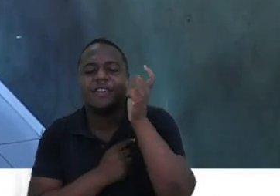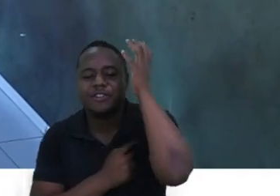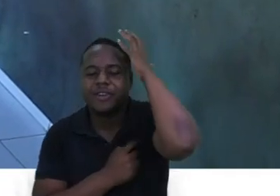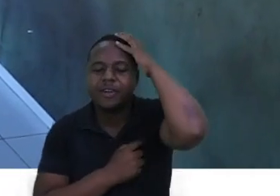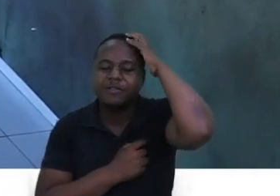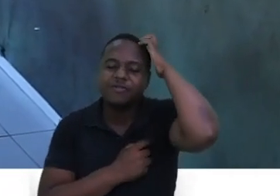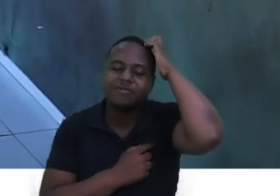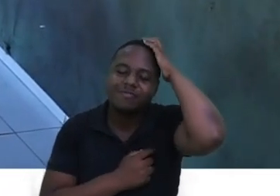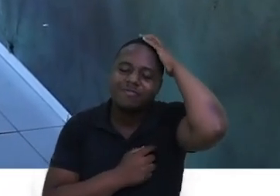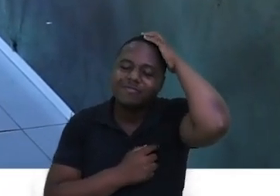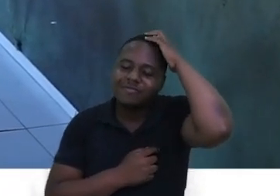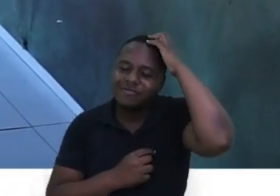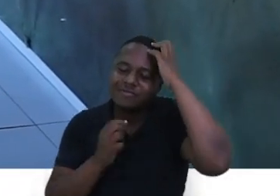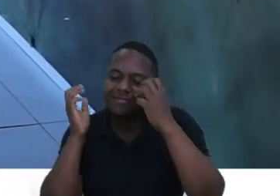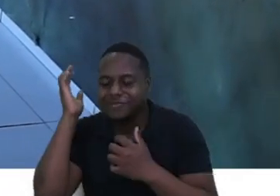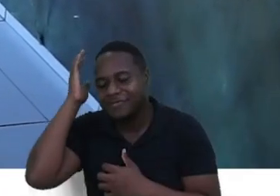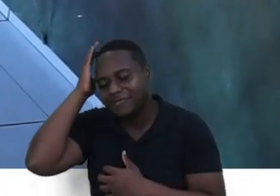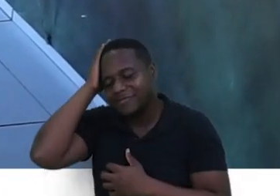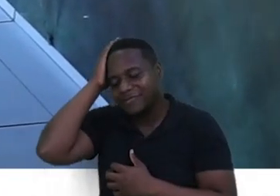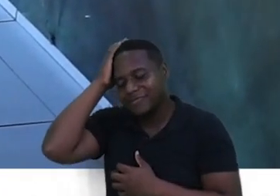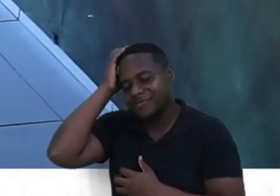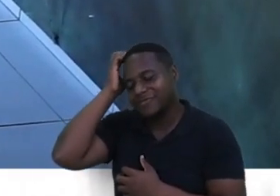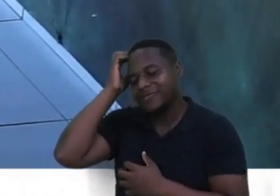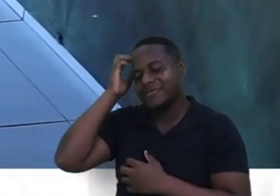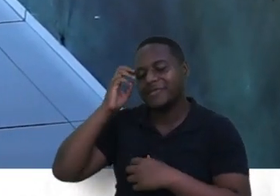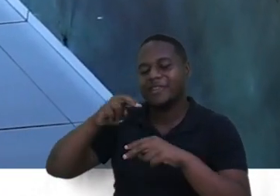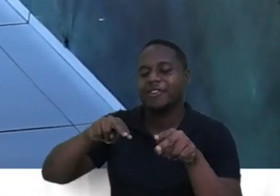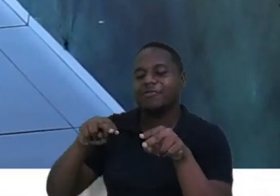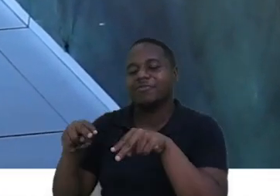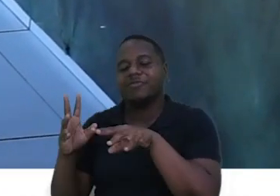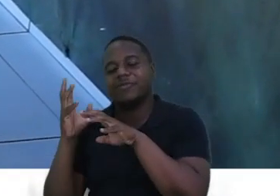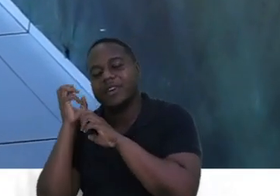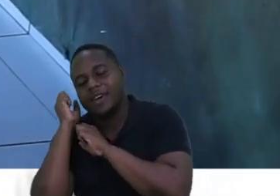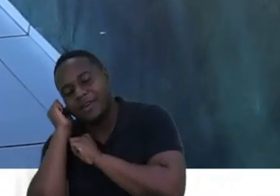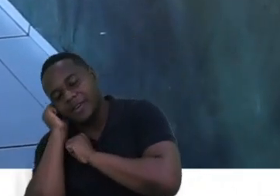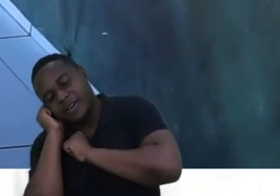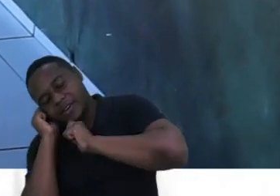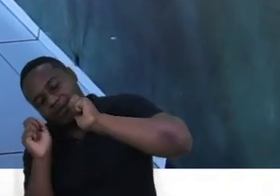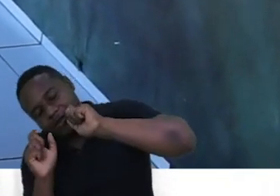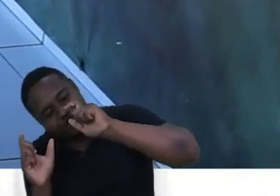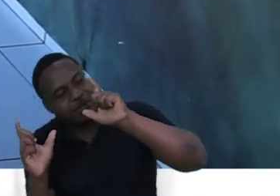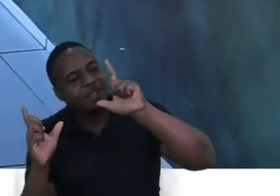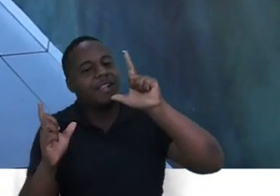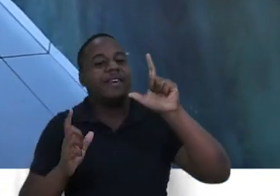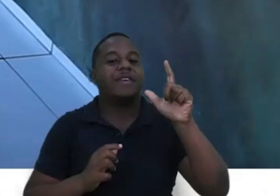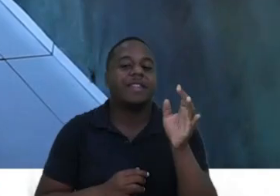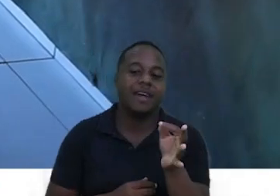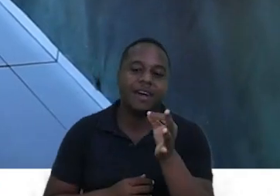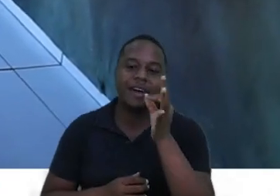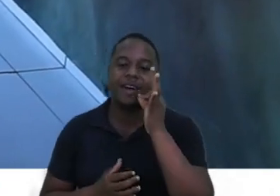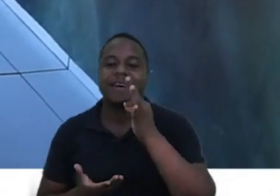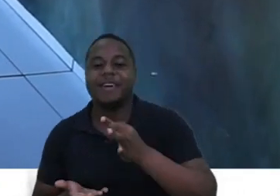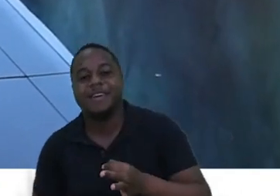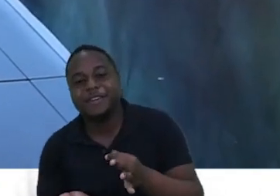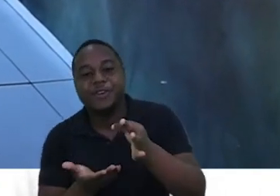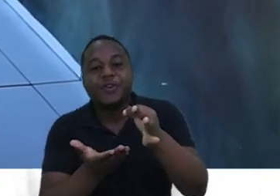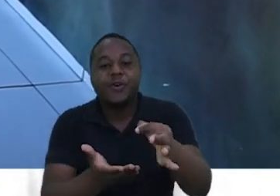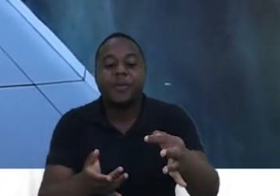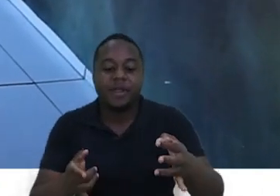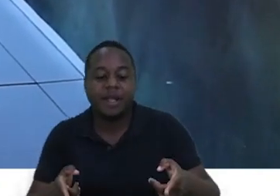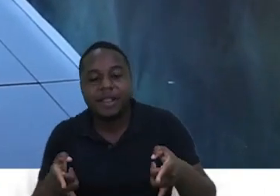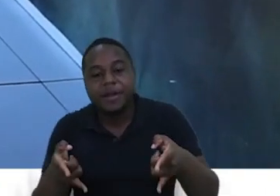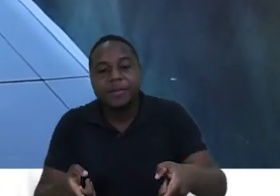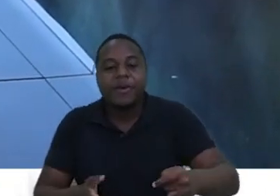Te faço um cafuné quando tu for dormir. Te dou café quando se levantar.